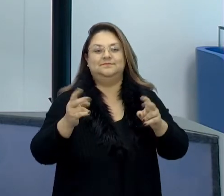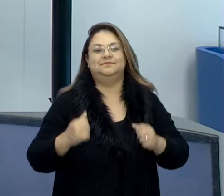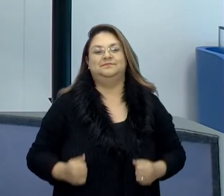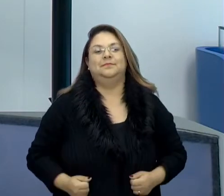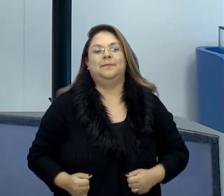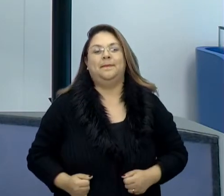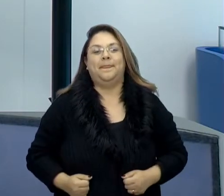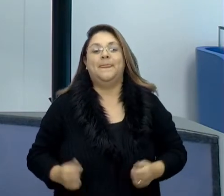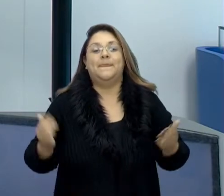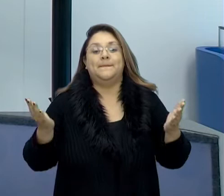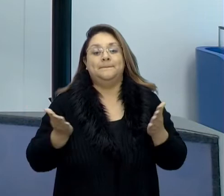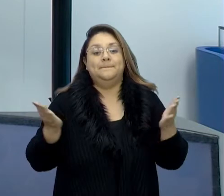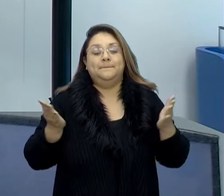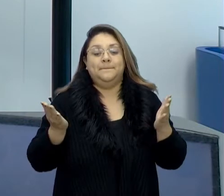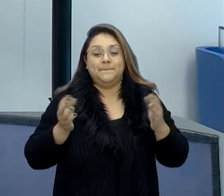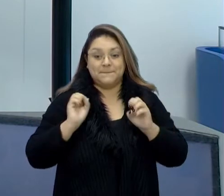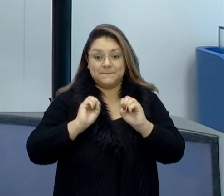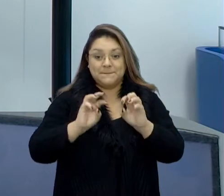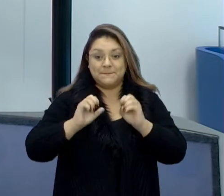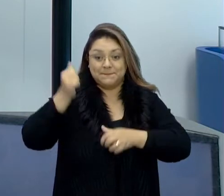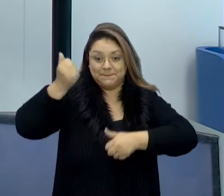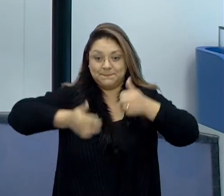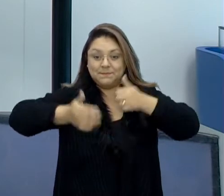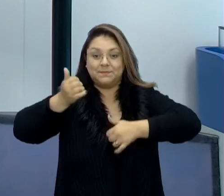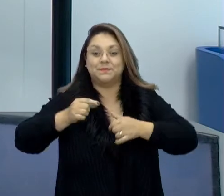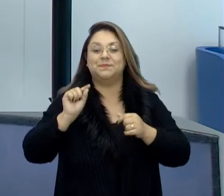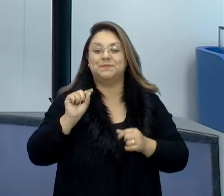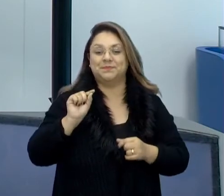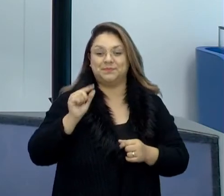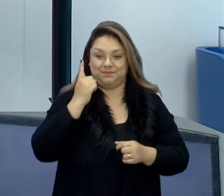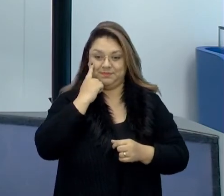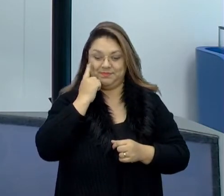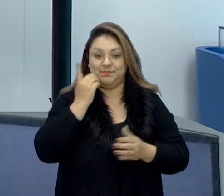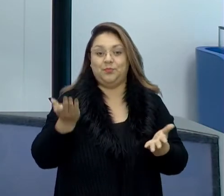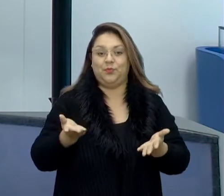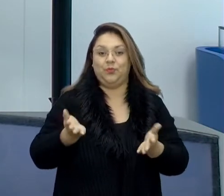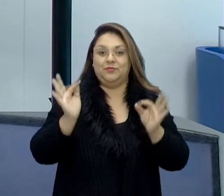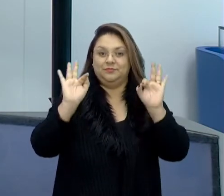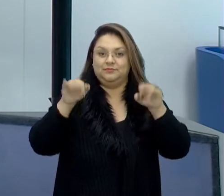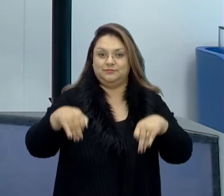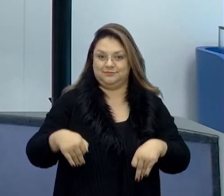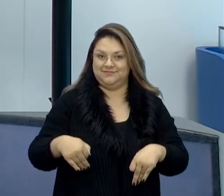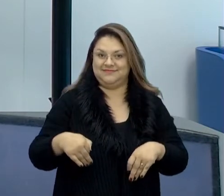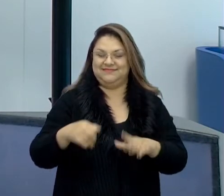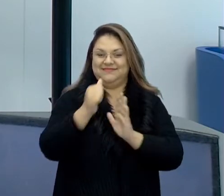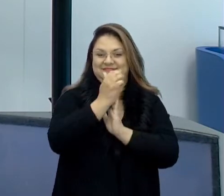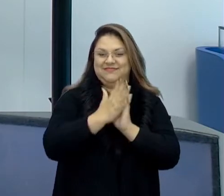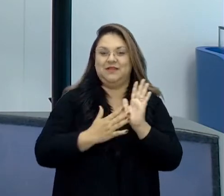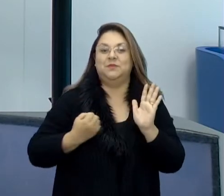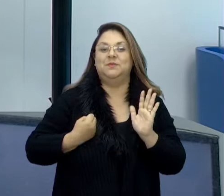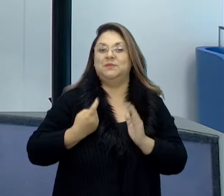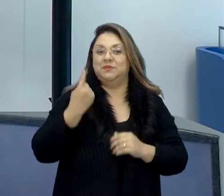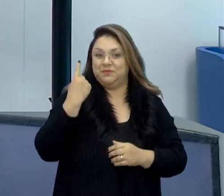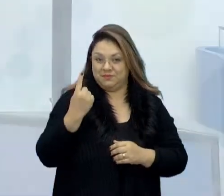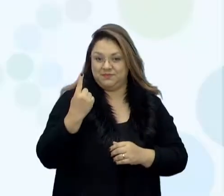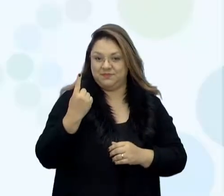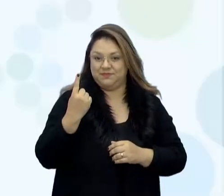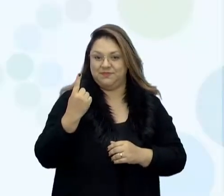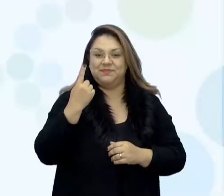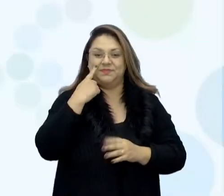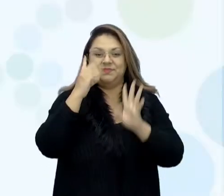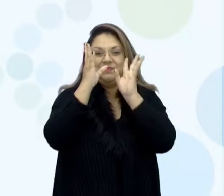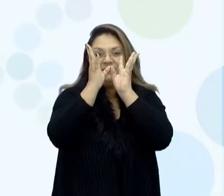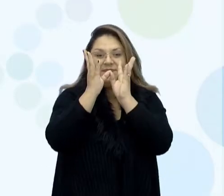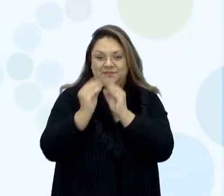está previsto aí para nossa aula de hoje? Nós estamos aí finalizando a atividade 1,